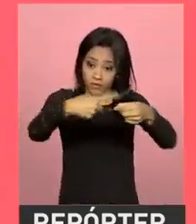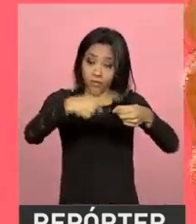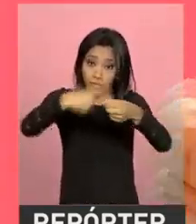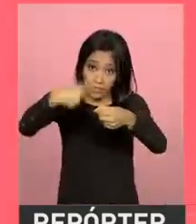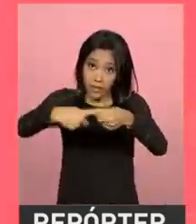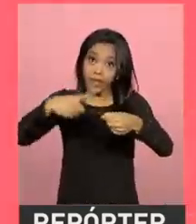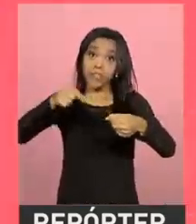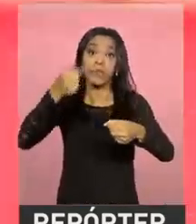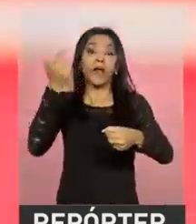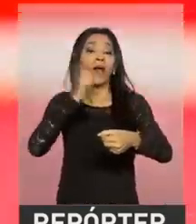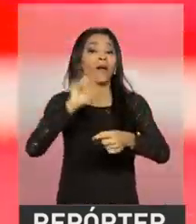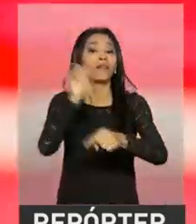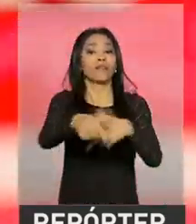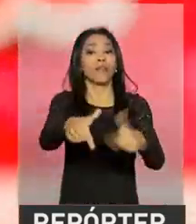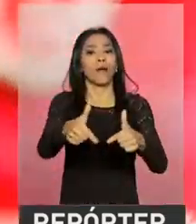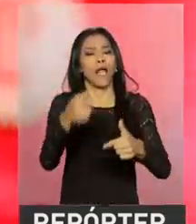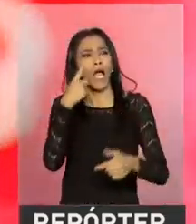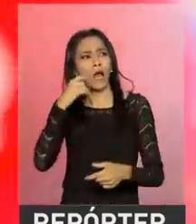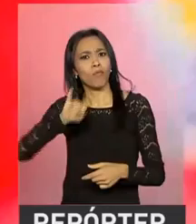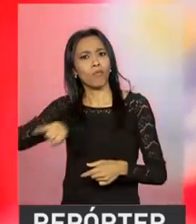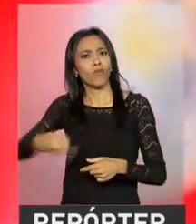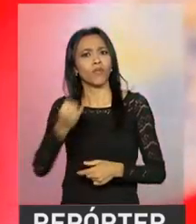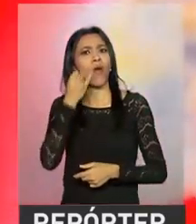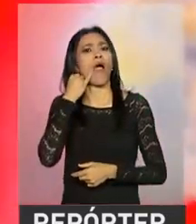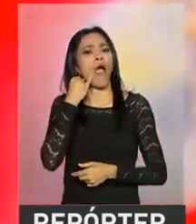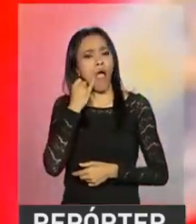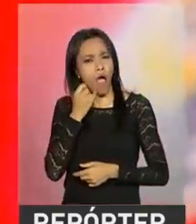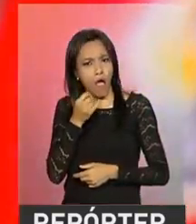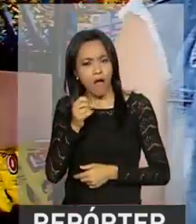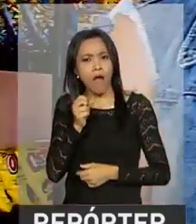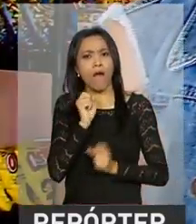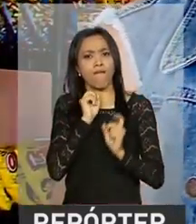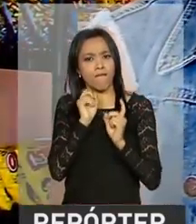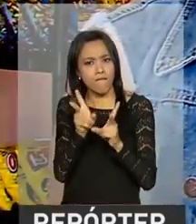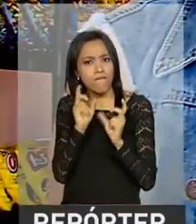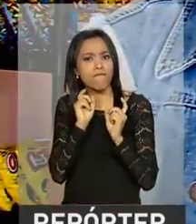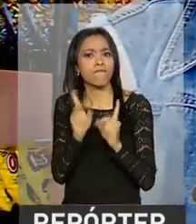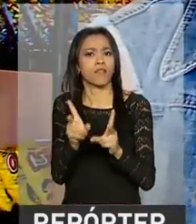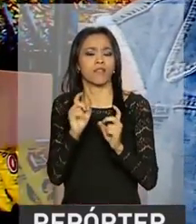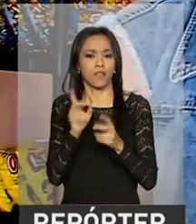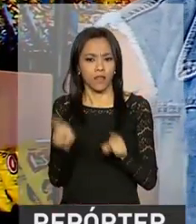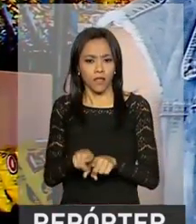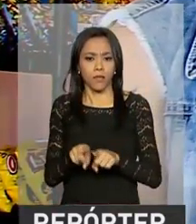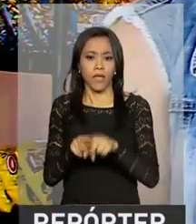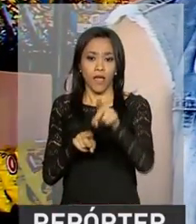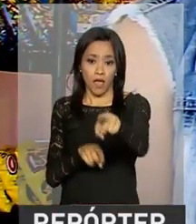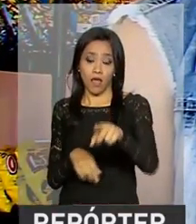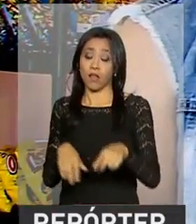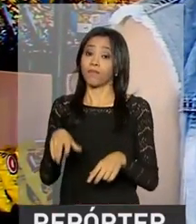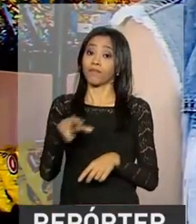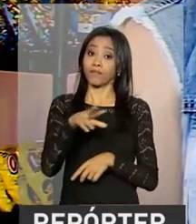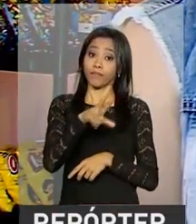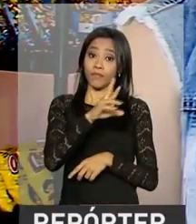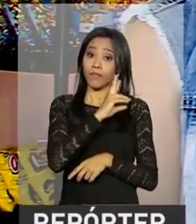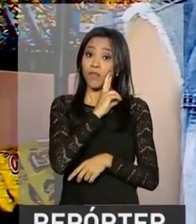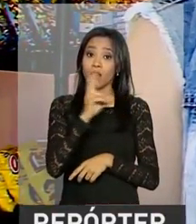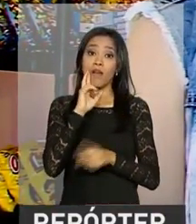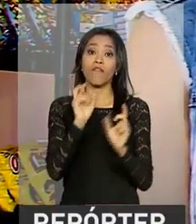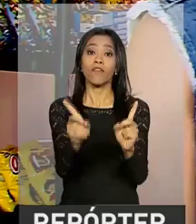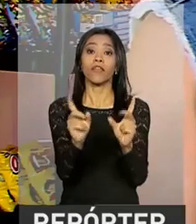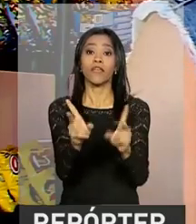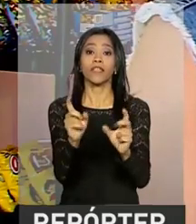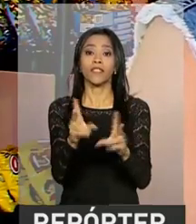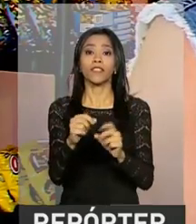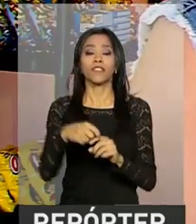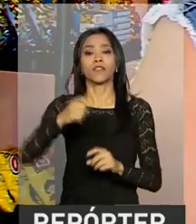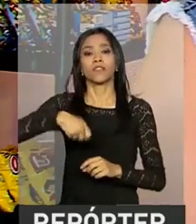mas com o tempo viram no comércio uma oportunidade de negócio a lanchonete vai fazer em torno de 4 meses né Já estamos partindo